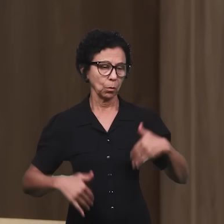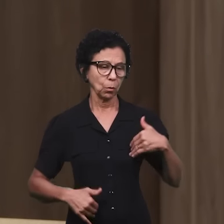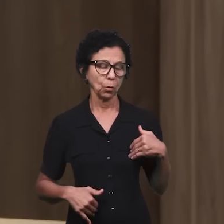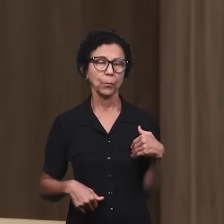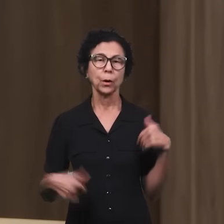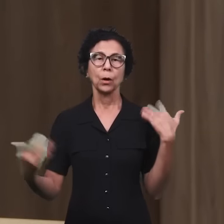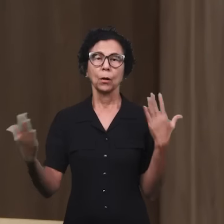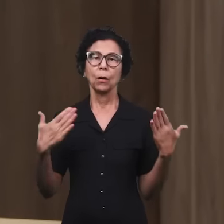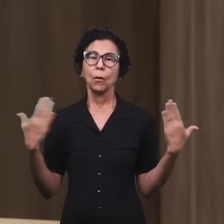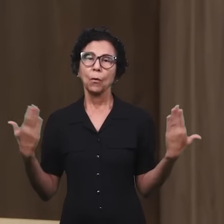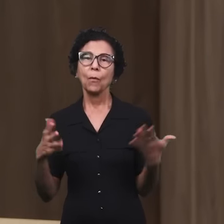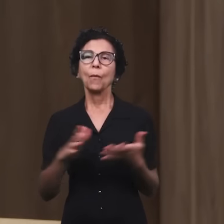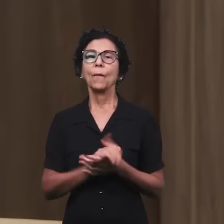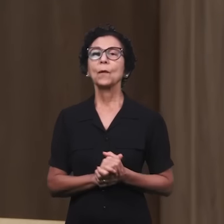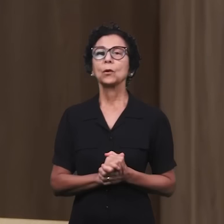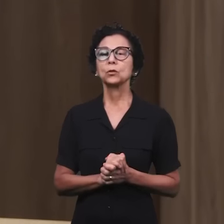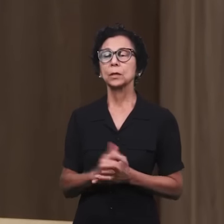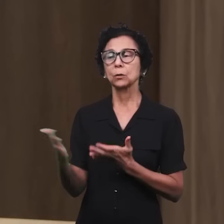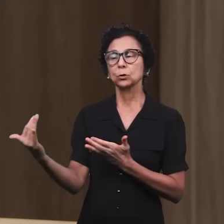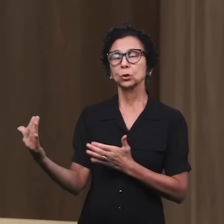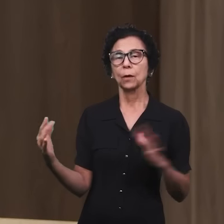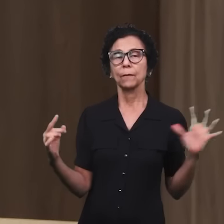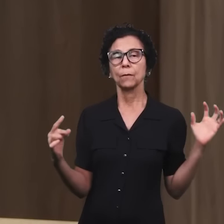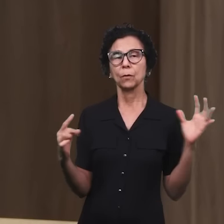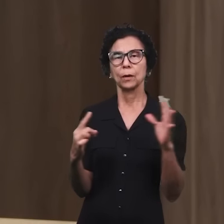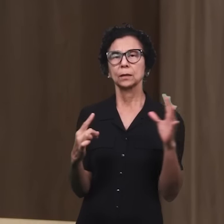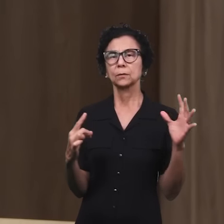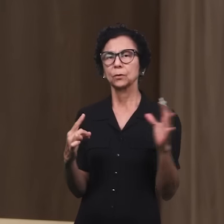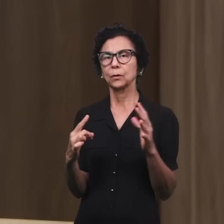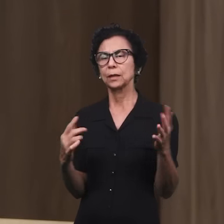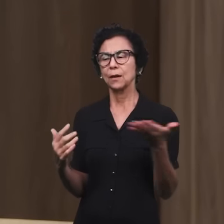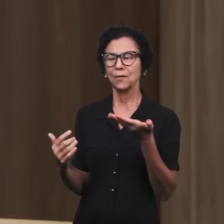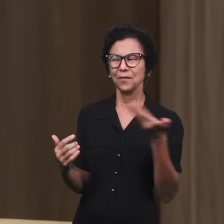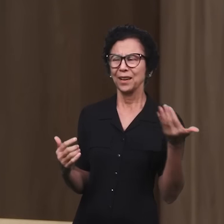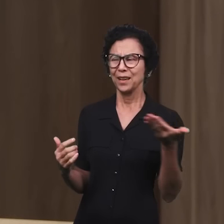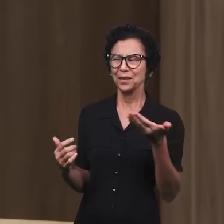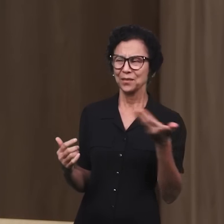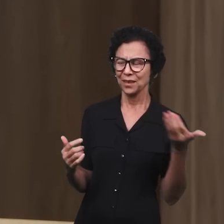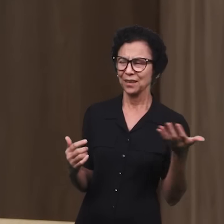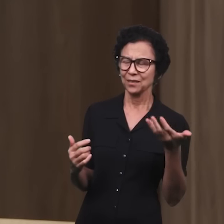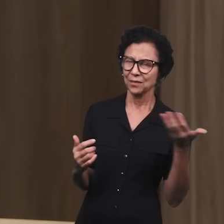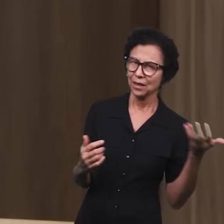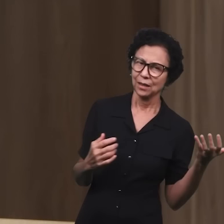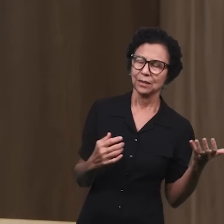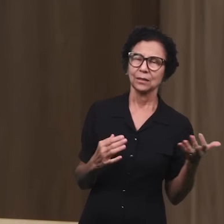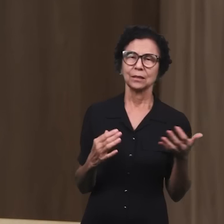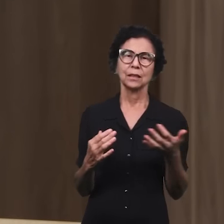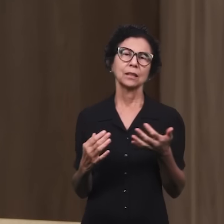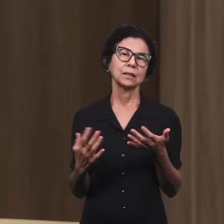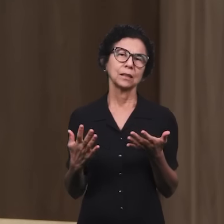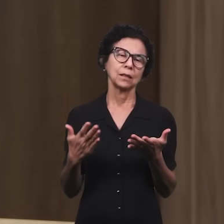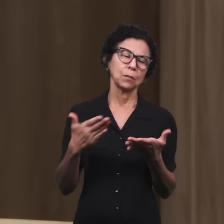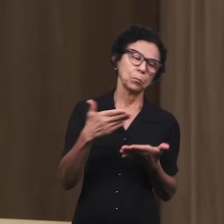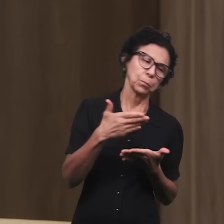surge, pelas conversas, ele vai sendo levado, E o que Douglas falou, né, Guilherme,